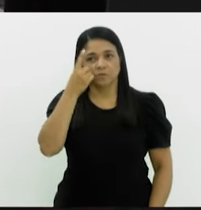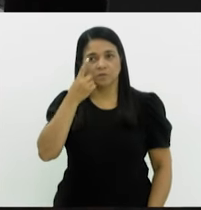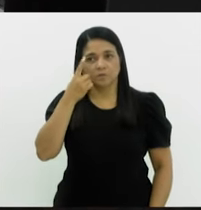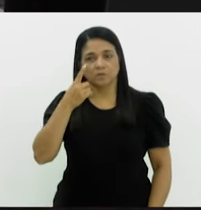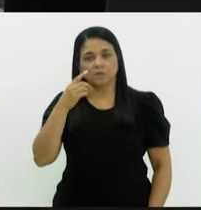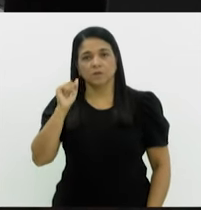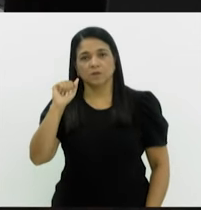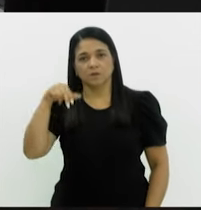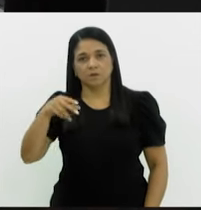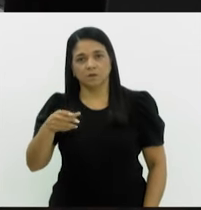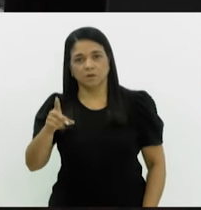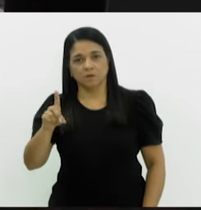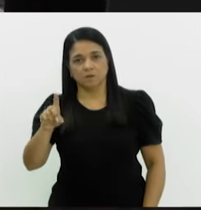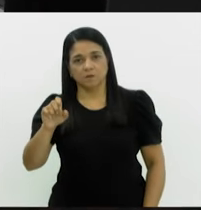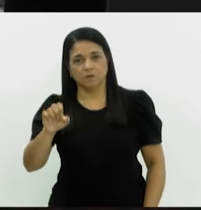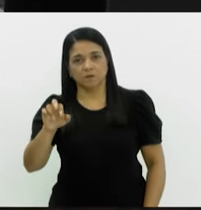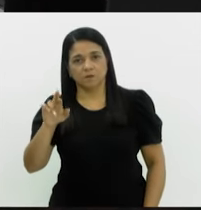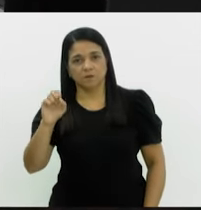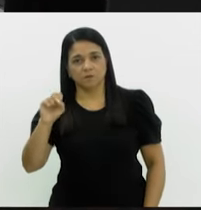deputado Anderson Moraes,